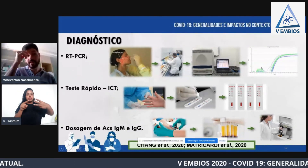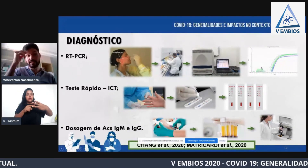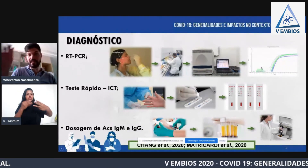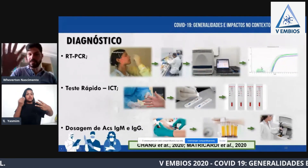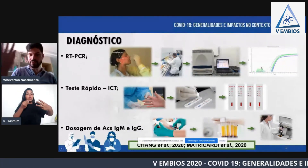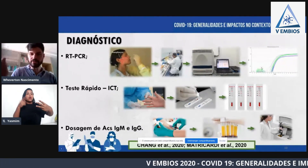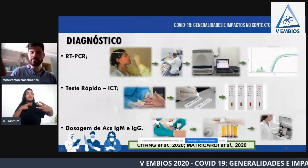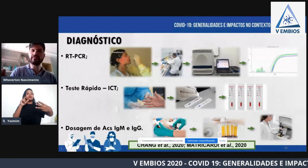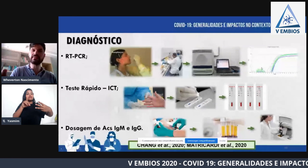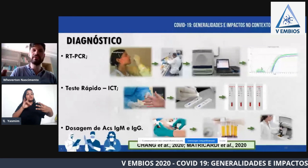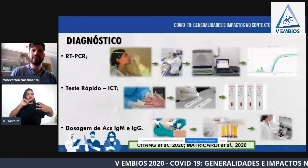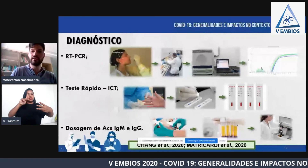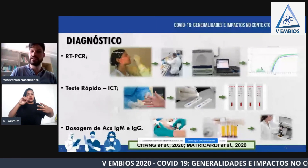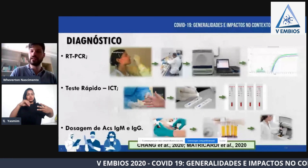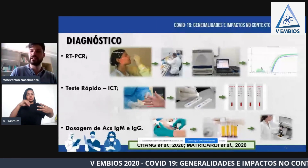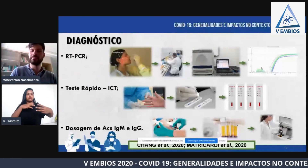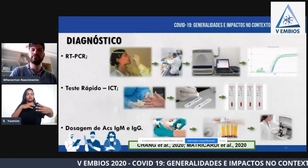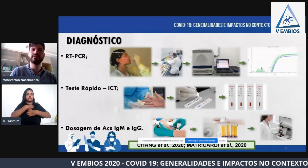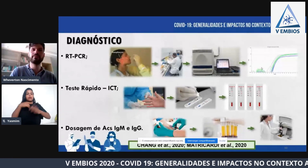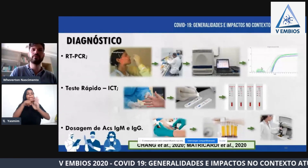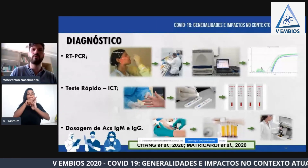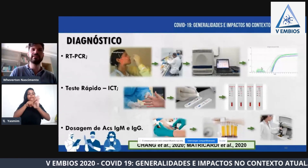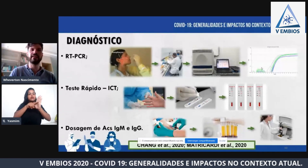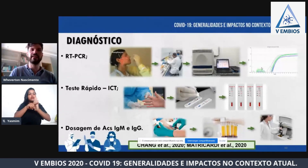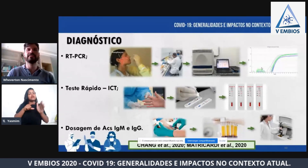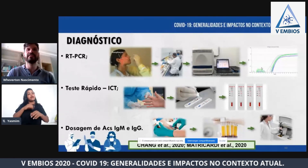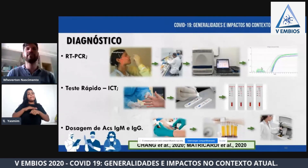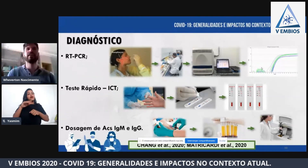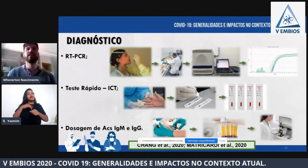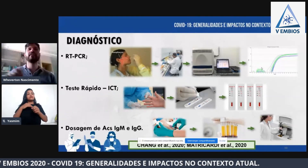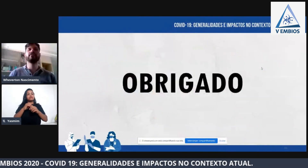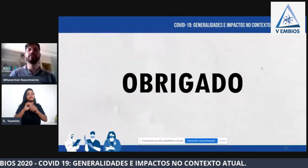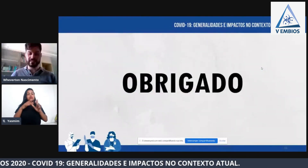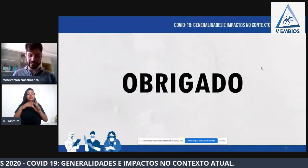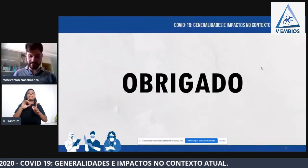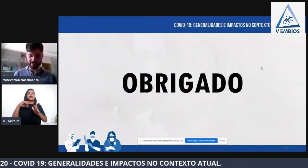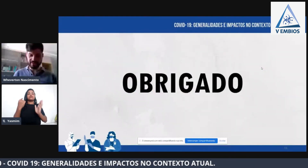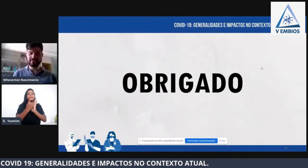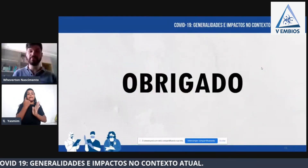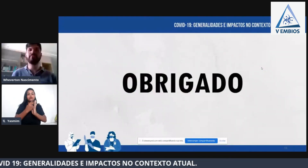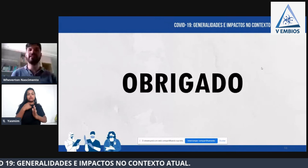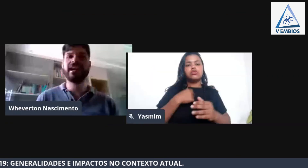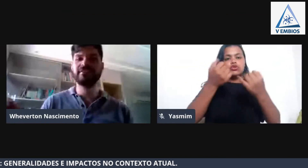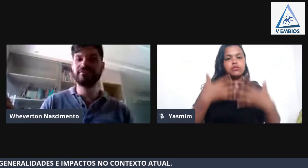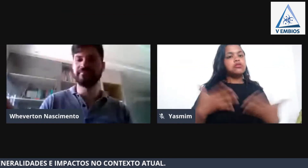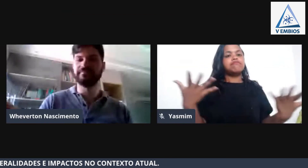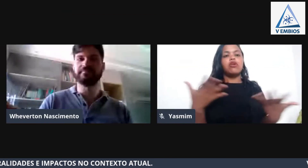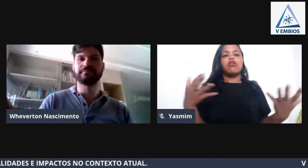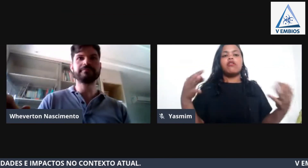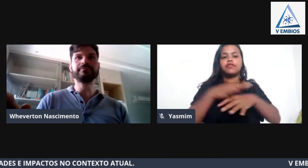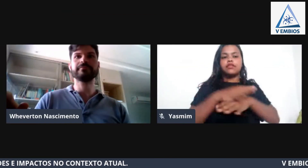ter. Tem mais algumas observações, mas na hora das perguntas eu vou comentar, tá certo? Então, finalizei agora e muito